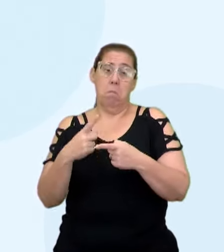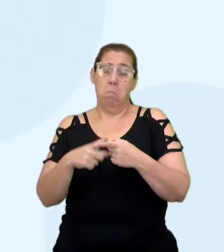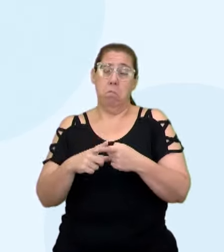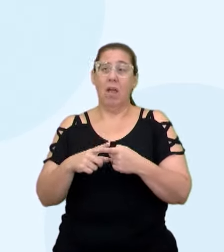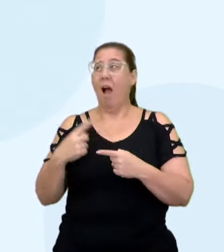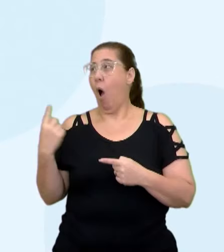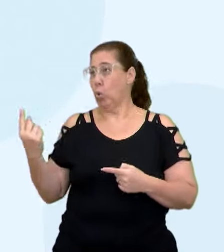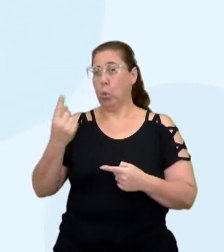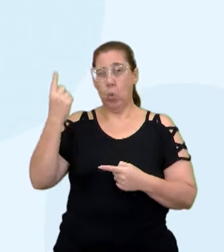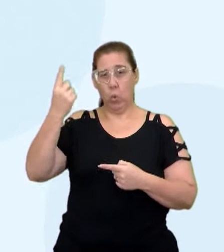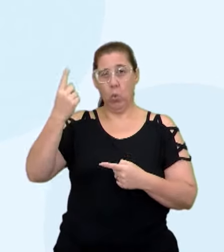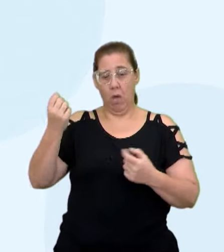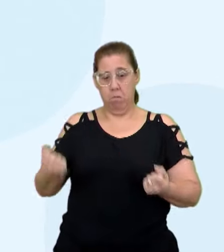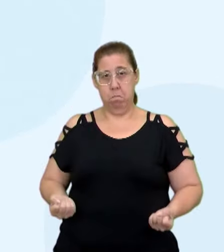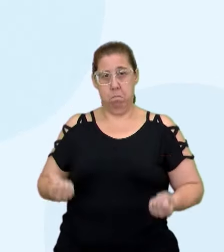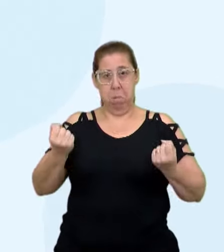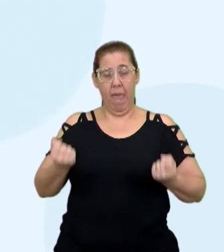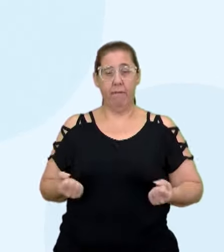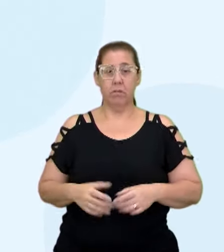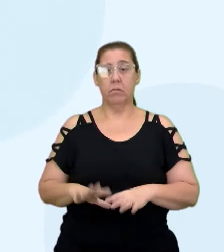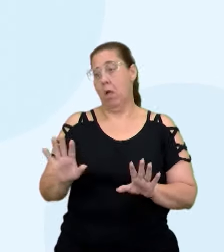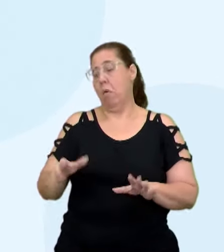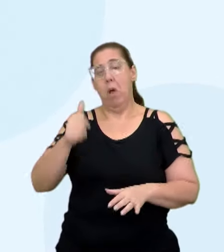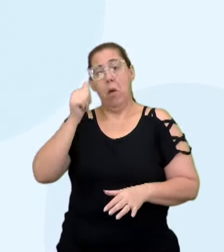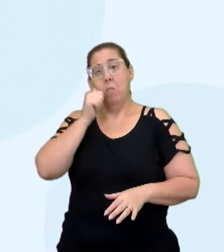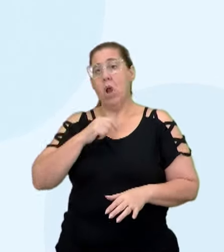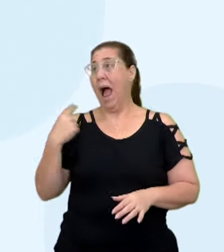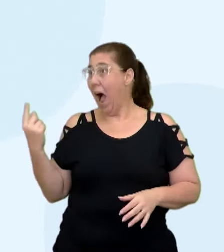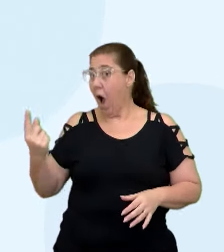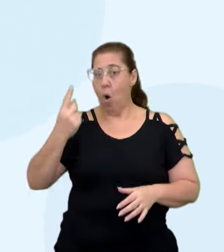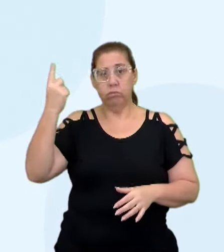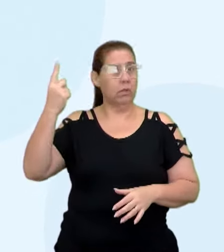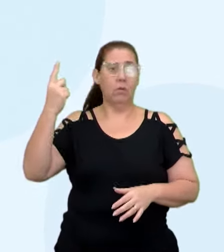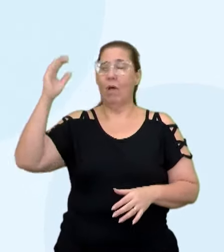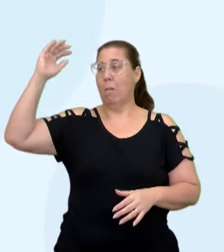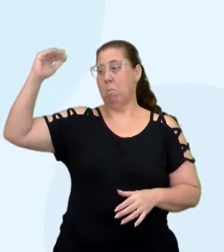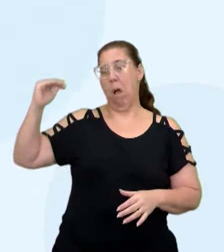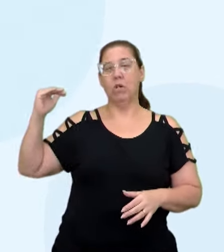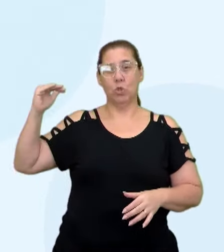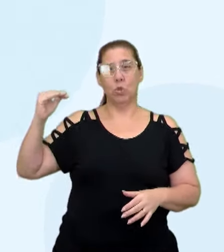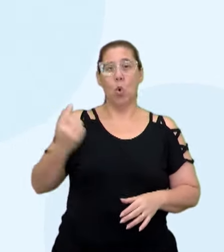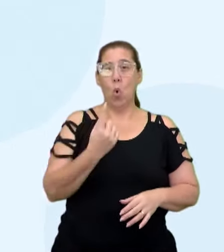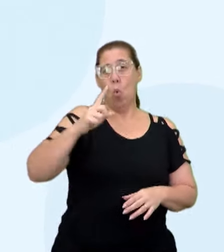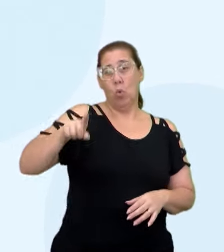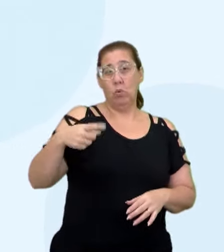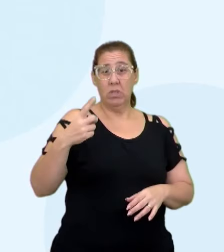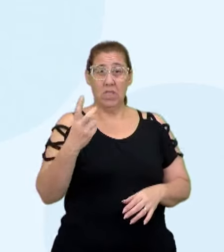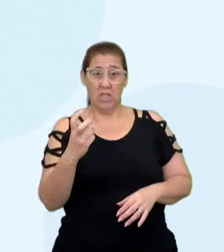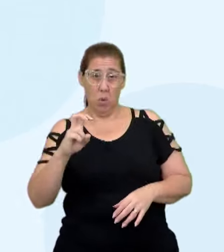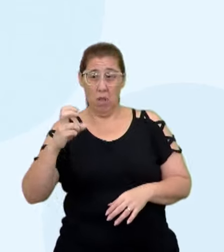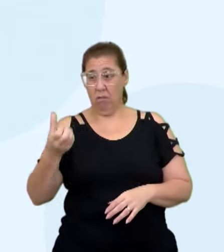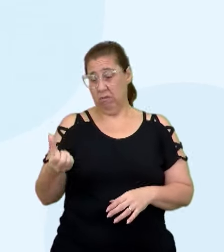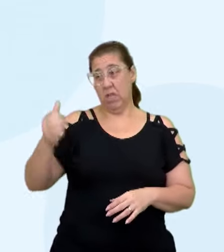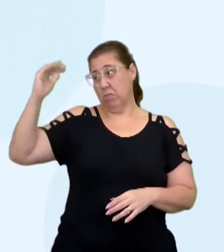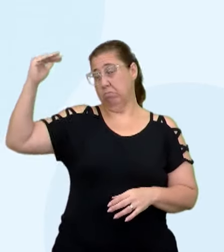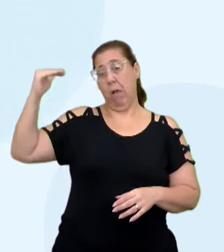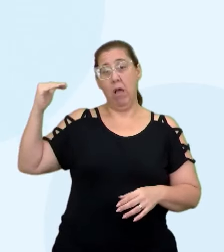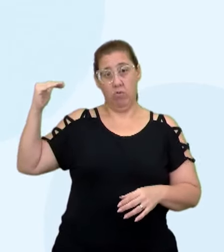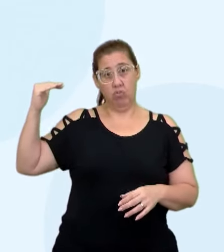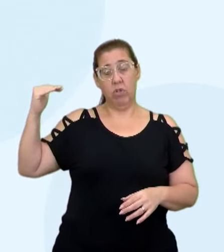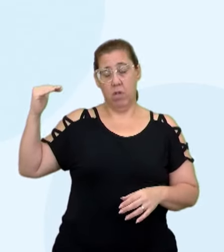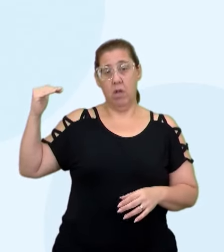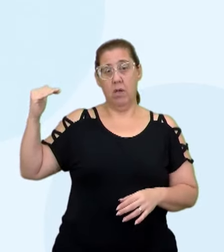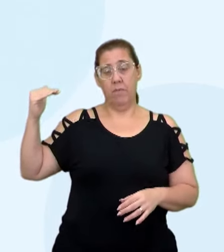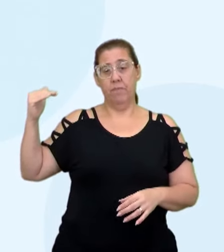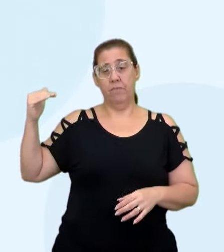e peso, né? Então essa mulher, ela não é uma mulher alta, é uma mulher baixa, ela tem aí 1,56 m. Então, ela